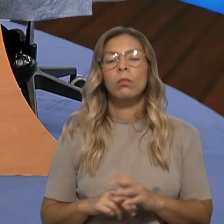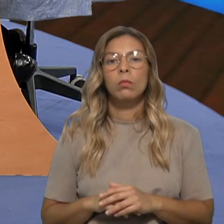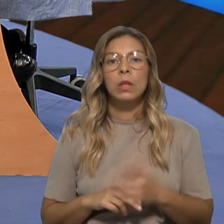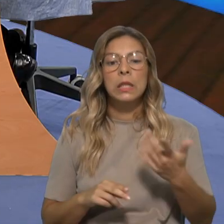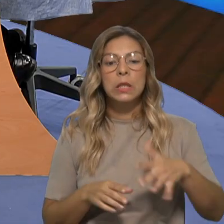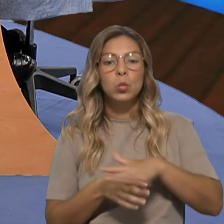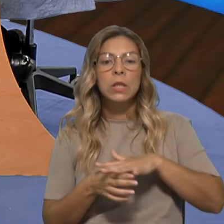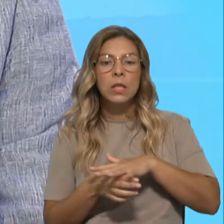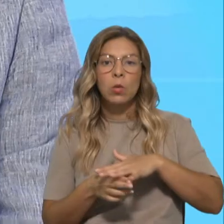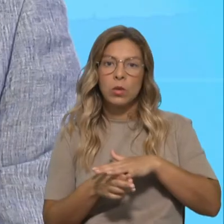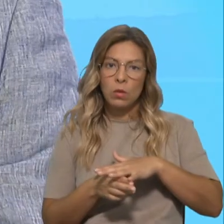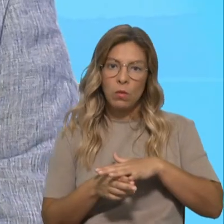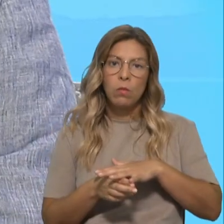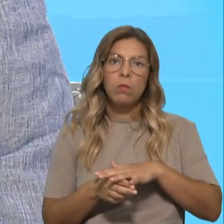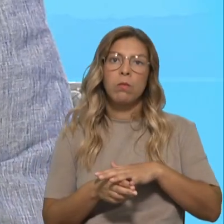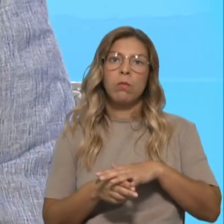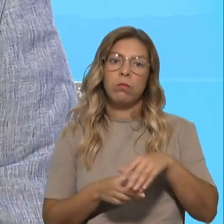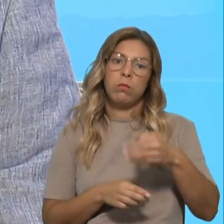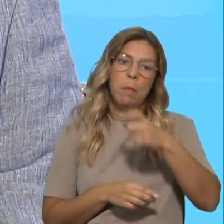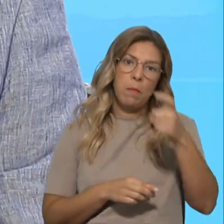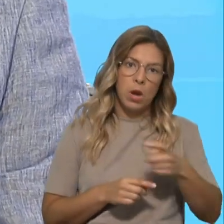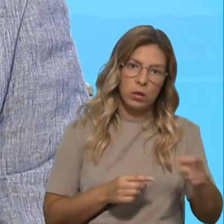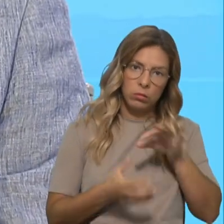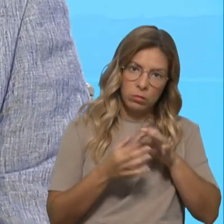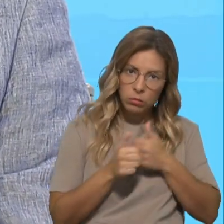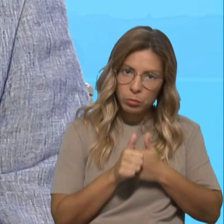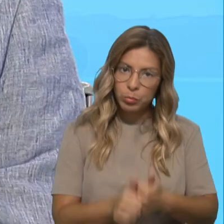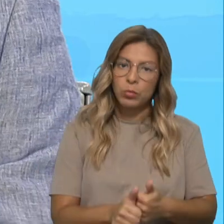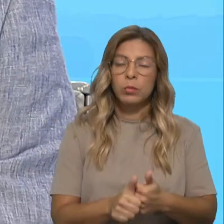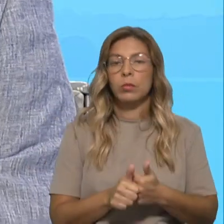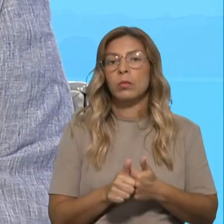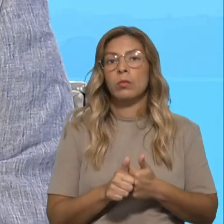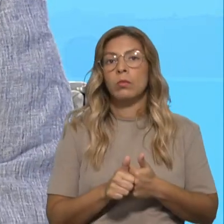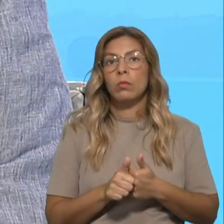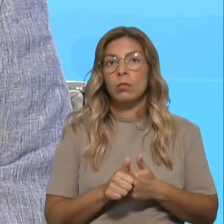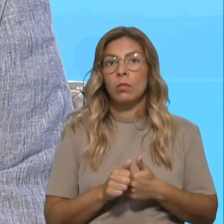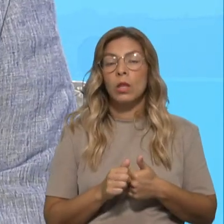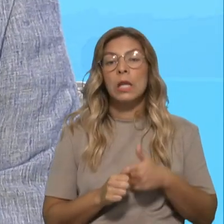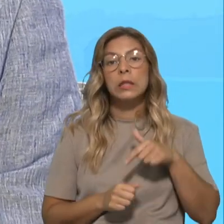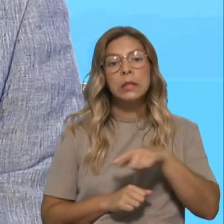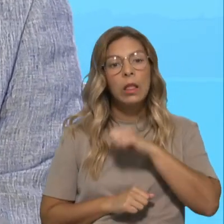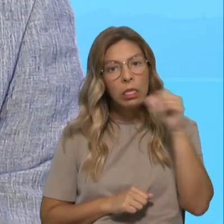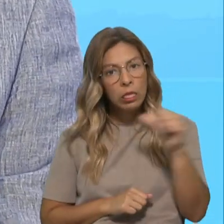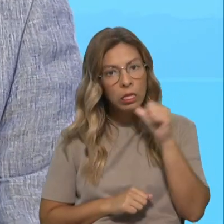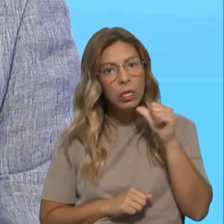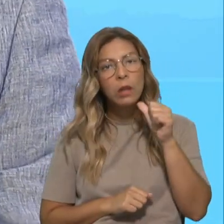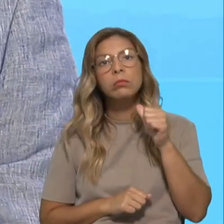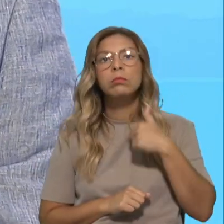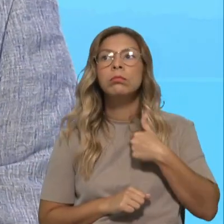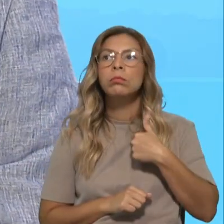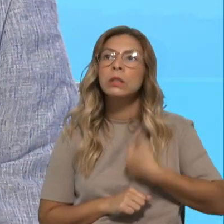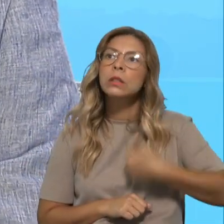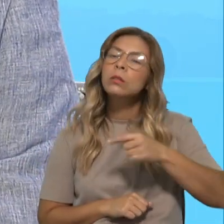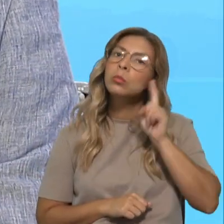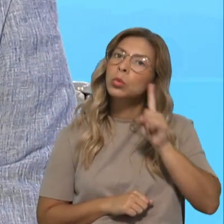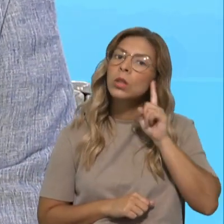situações de ruptura da paz de uma forma bastante violenta e com crises que estão a sangrar e, portanto, é necessária uma outra